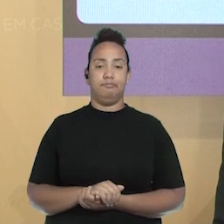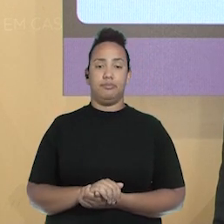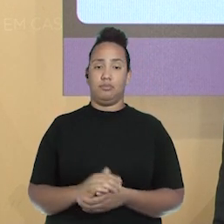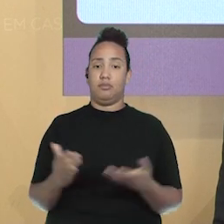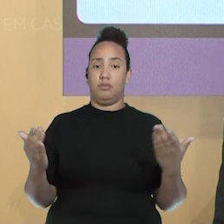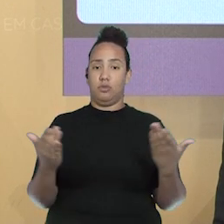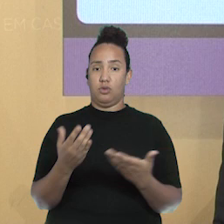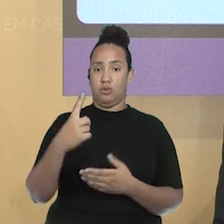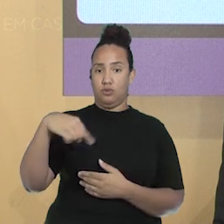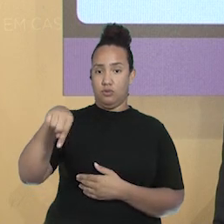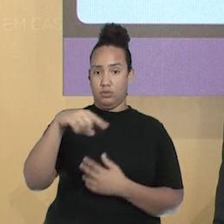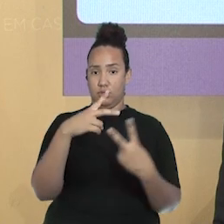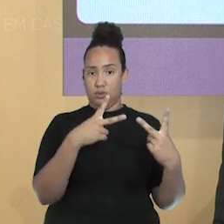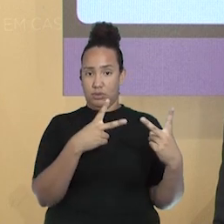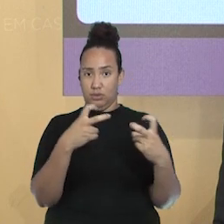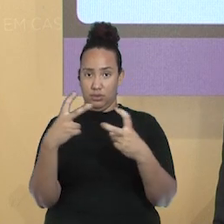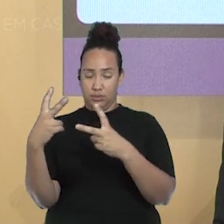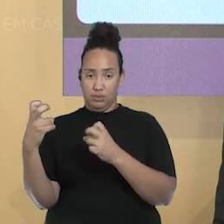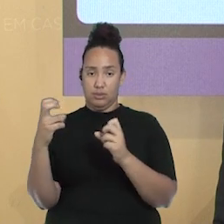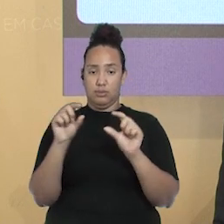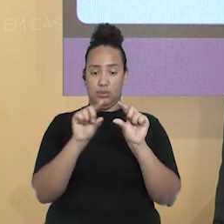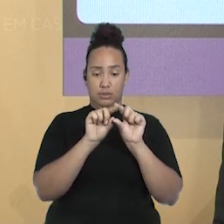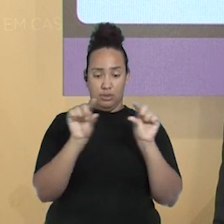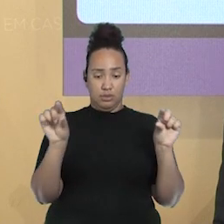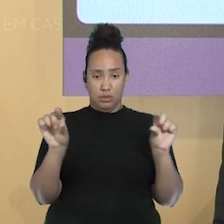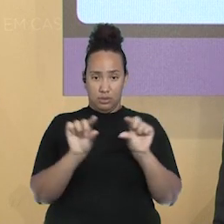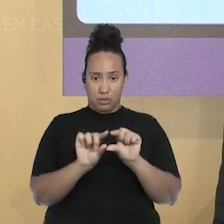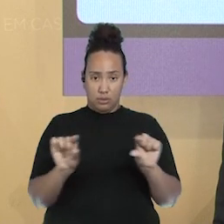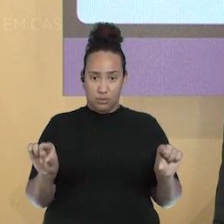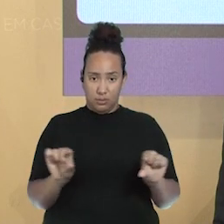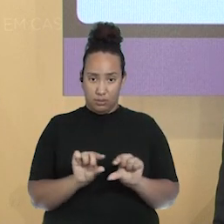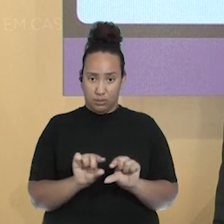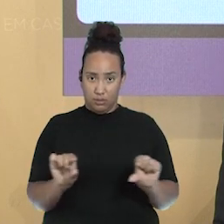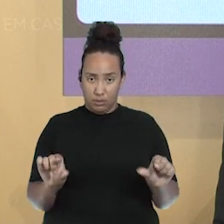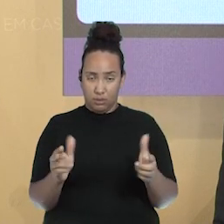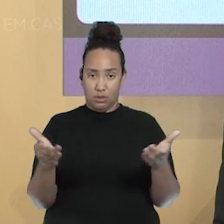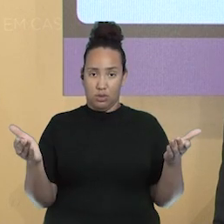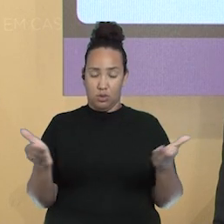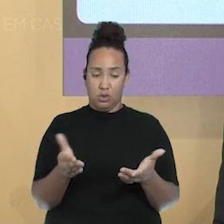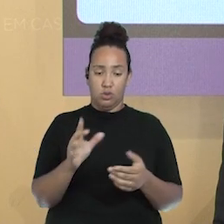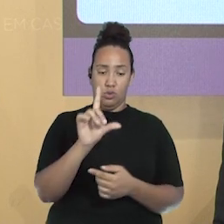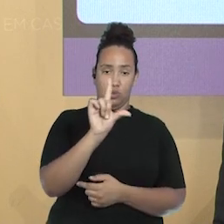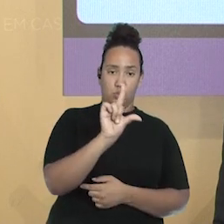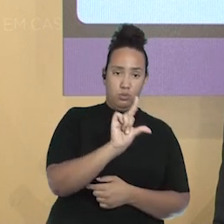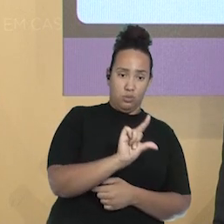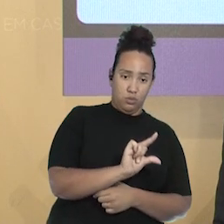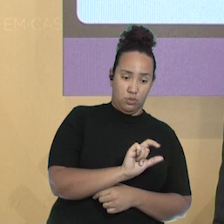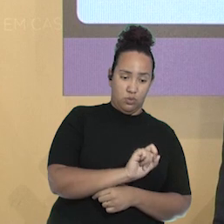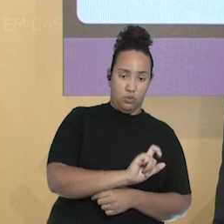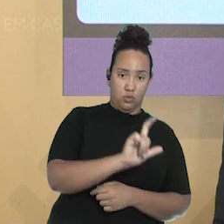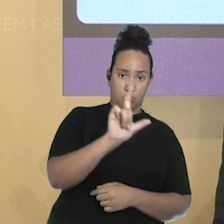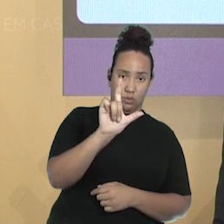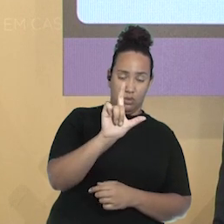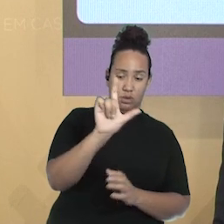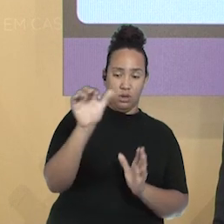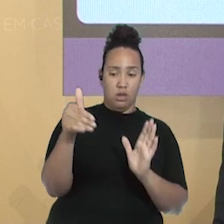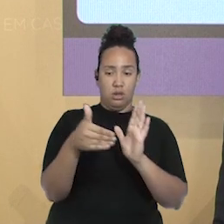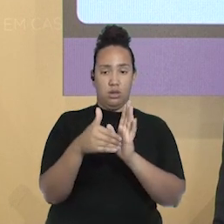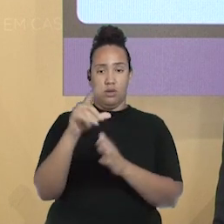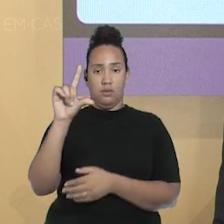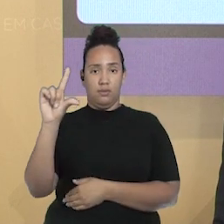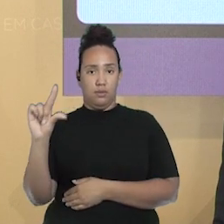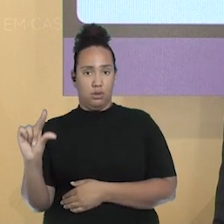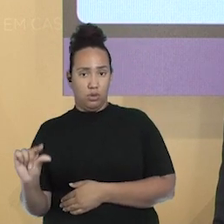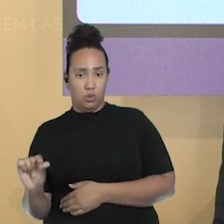das representações das barras. Coloquem em ordem decrescente, ou seja, do maior para o menor,